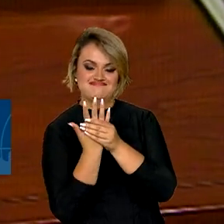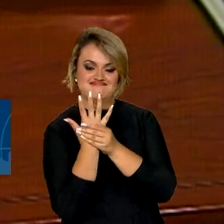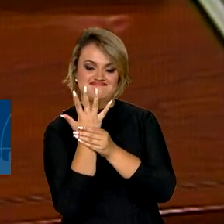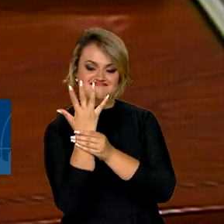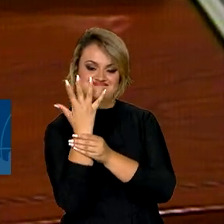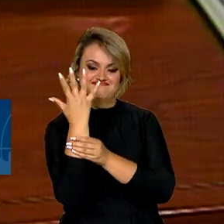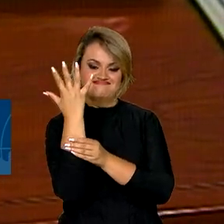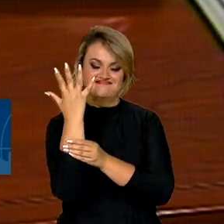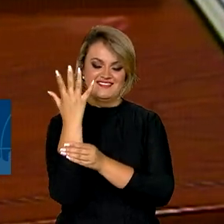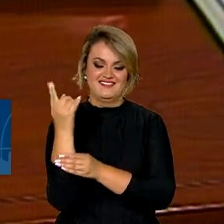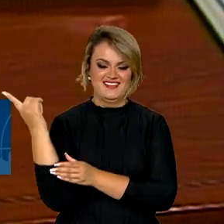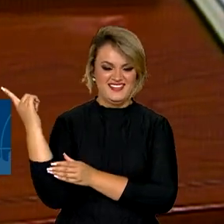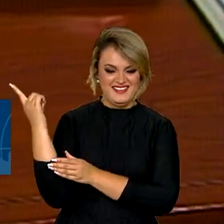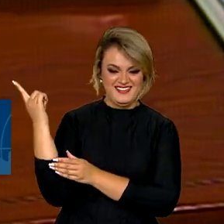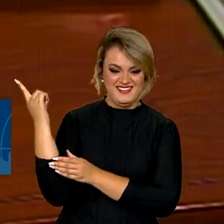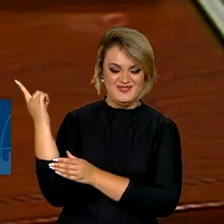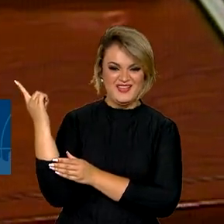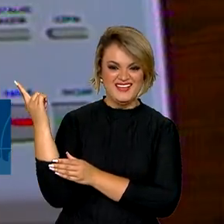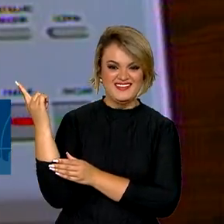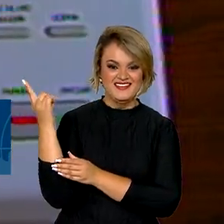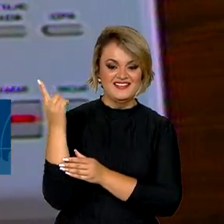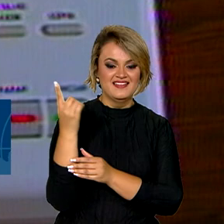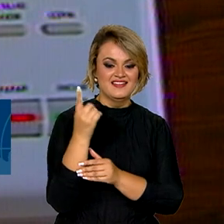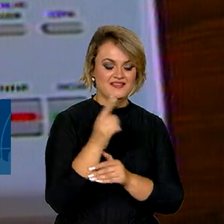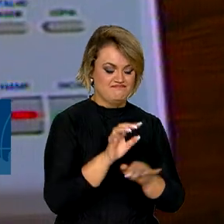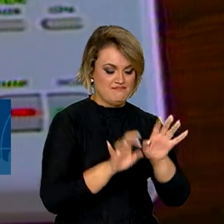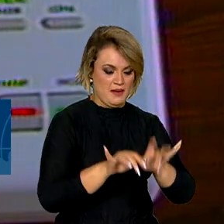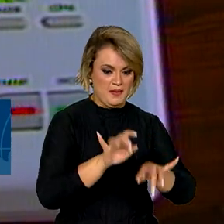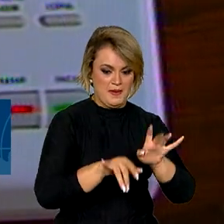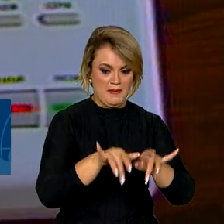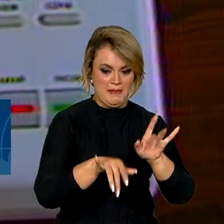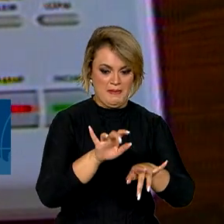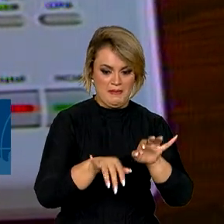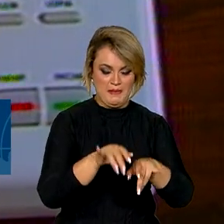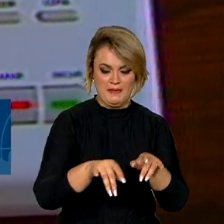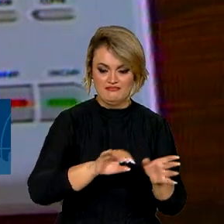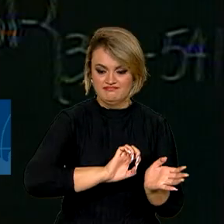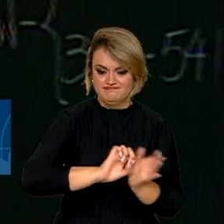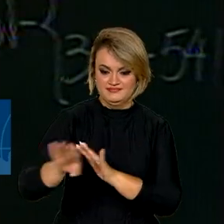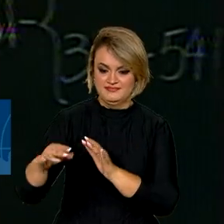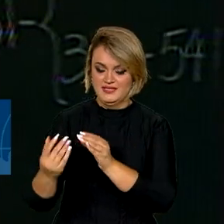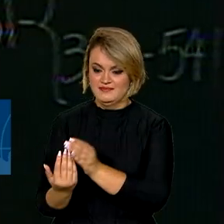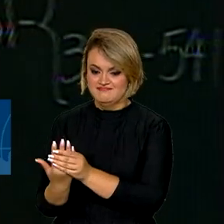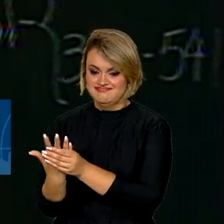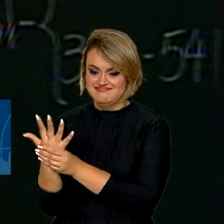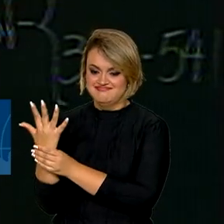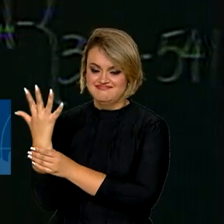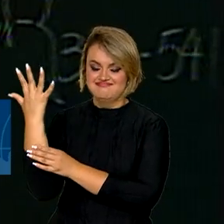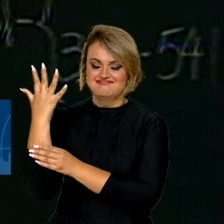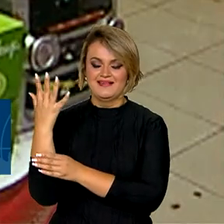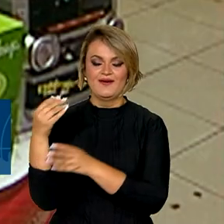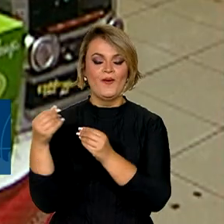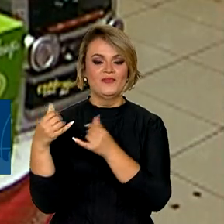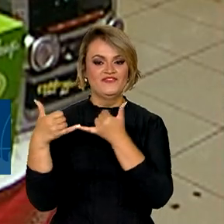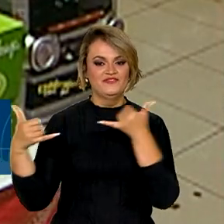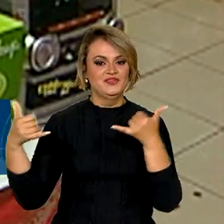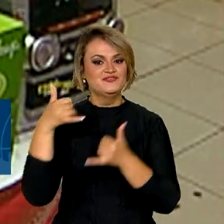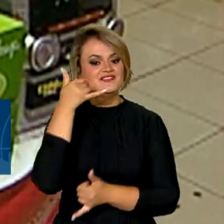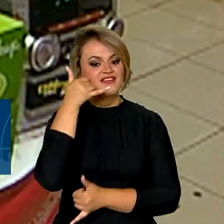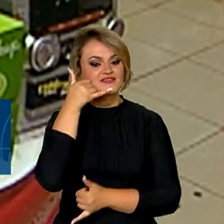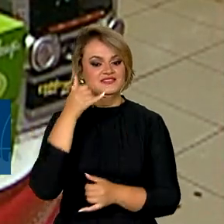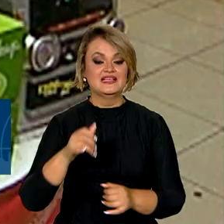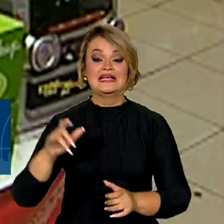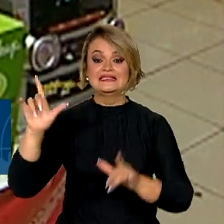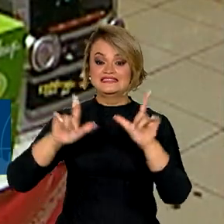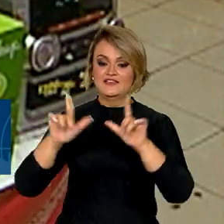um estranho aparelho que copiava o conteúdo das páginas de um local para o outro via rede telefônica, em que as